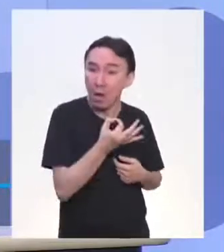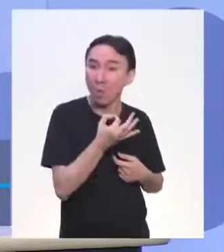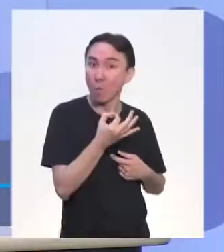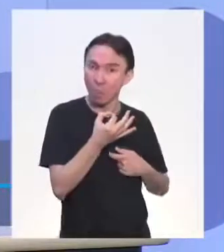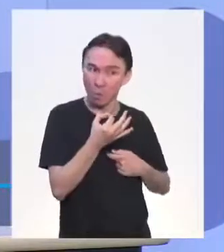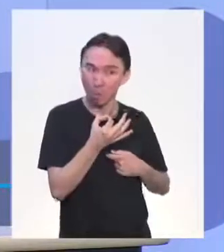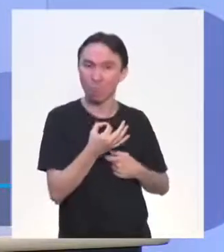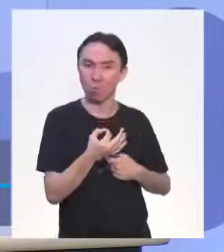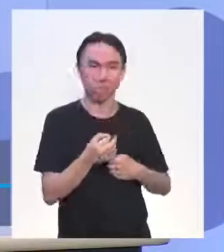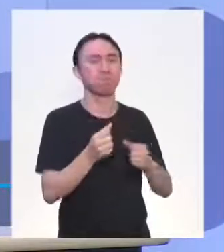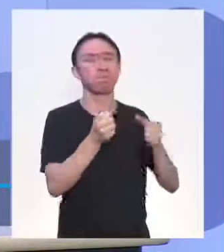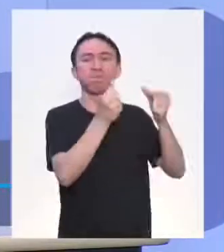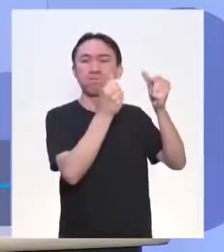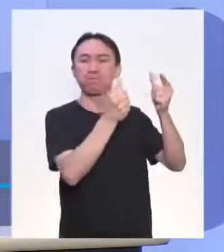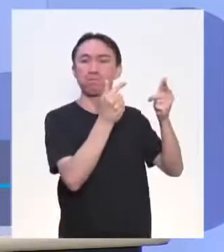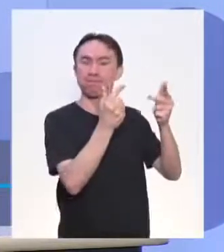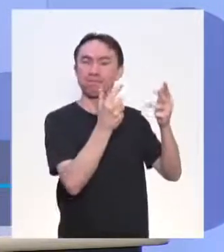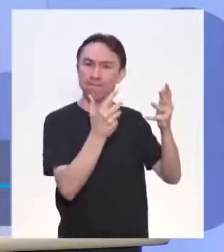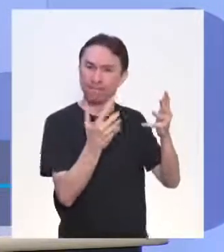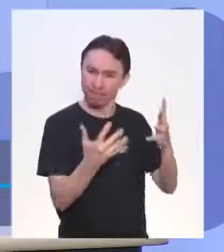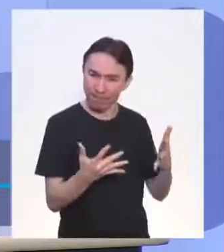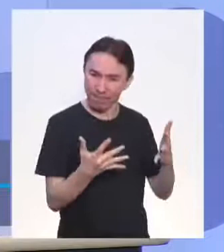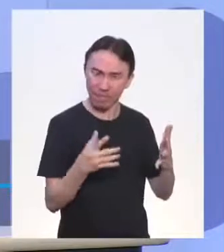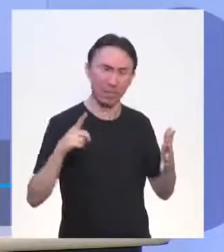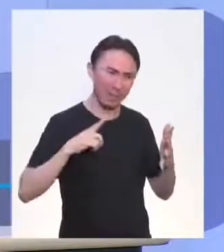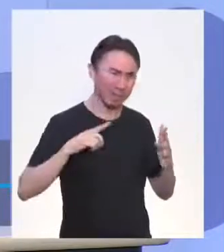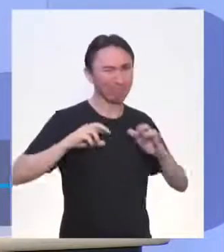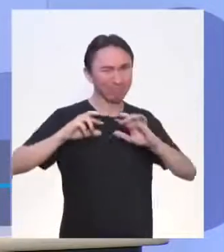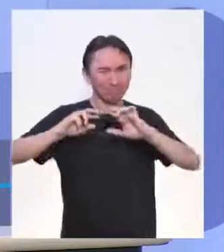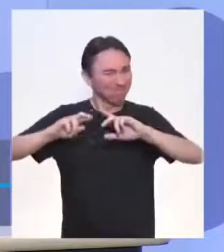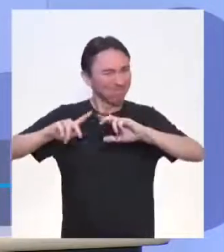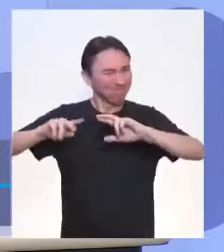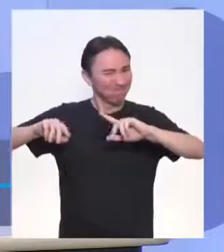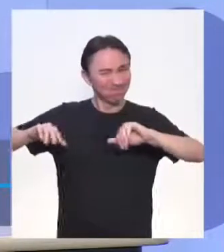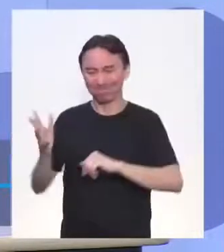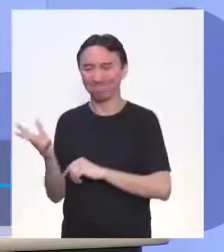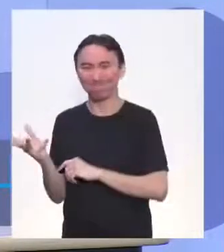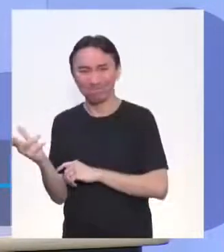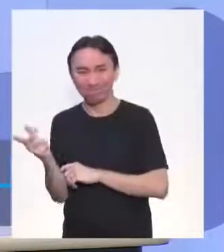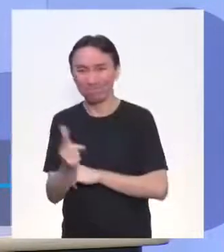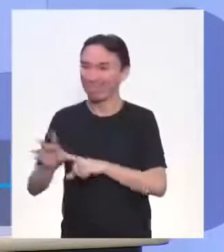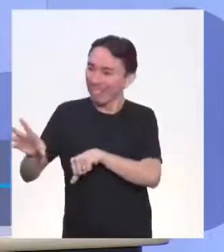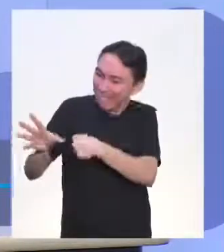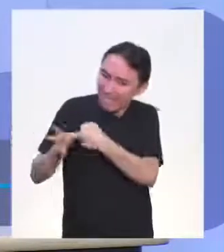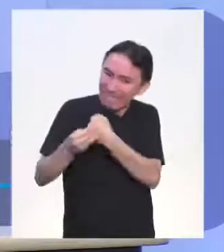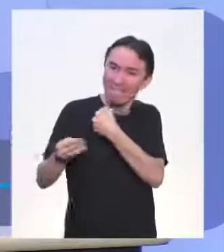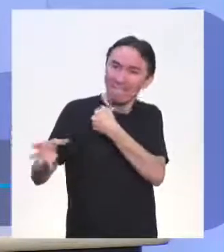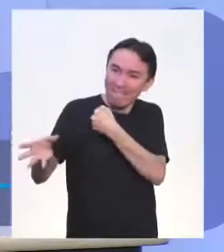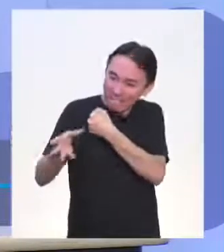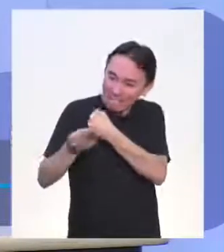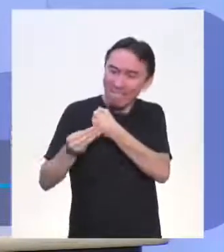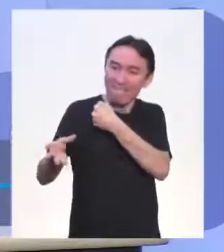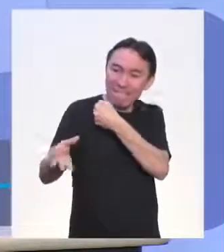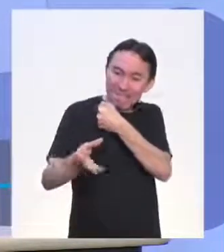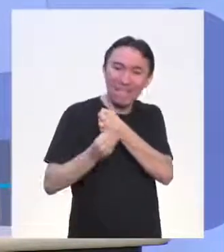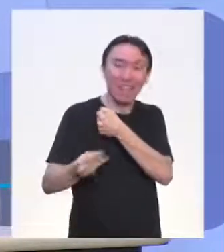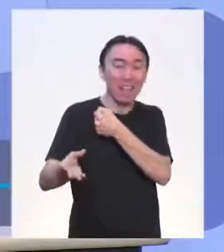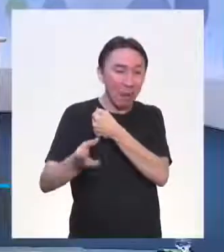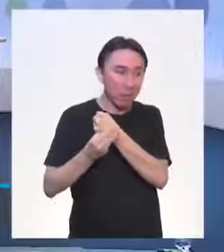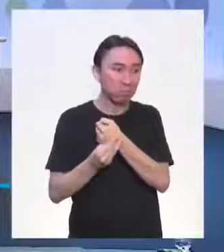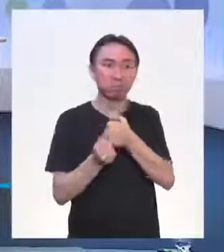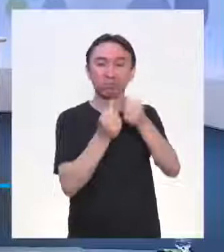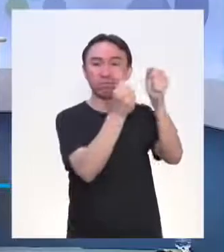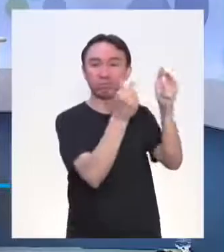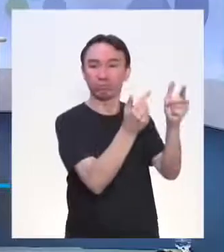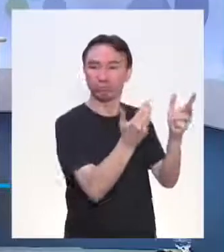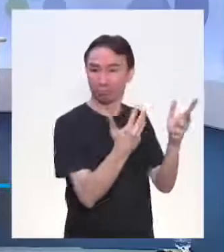opinião, levantando aí vários argumentos, certo? E é o que foi feito. Então, vou mostrar para vocês.